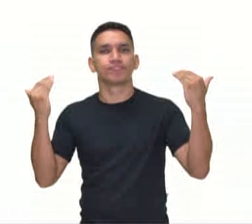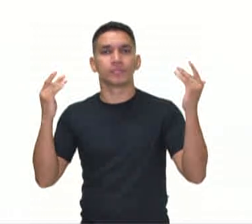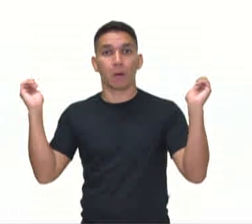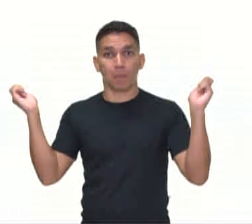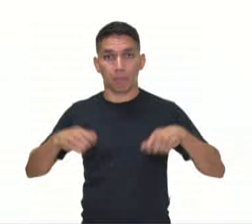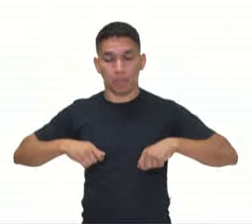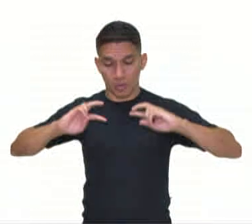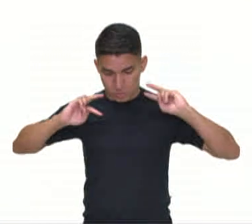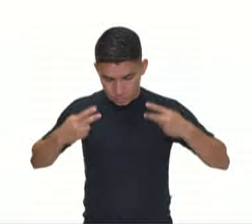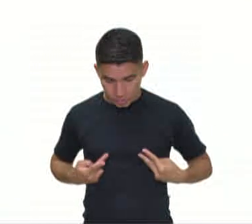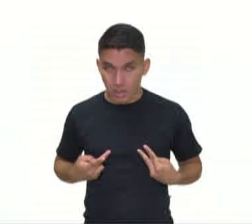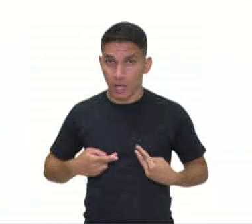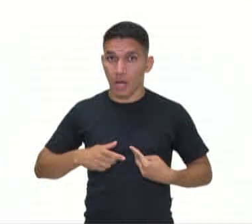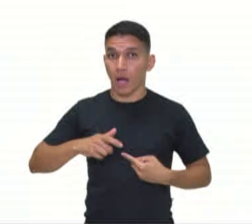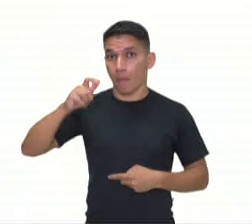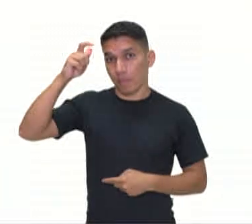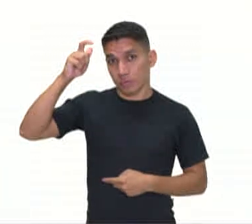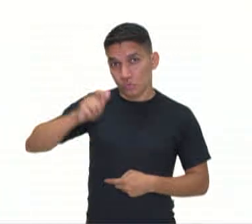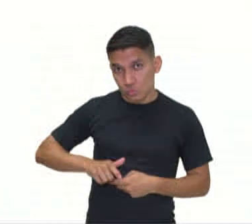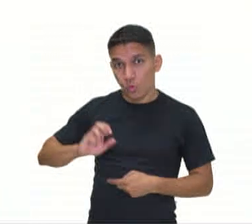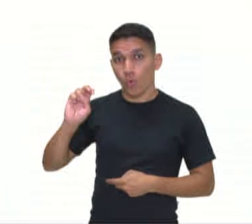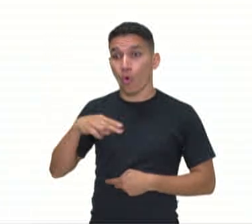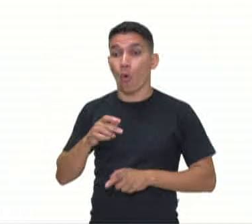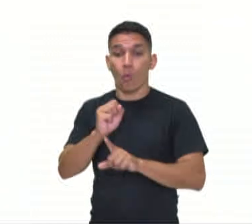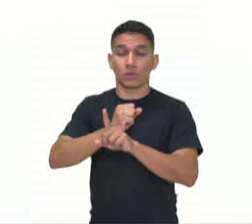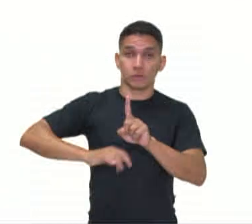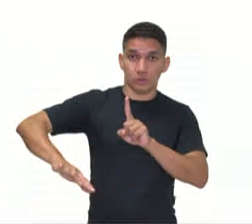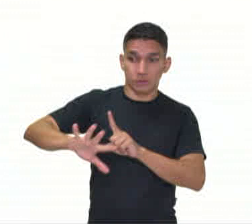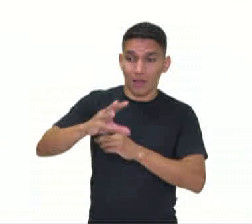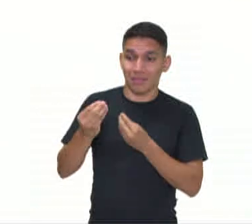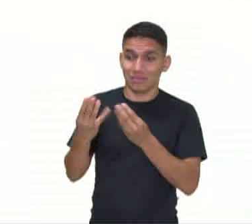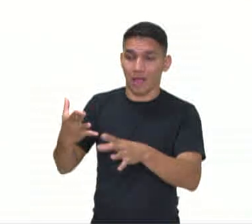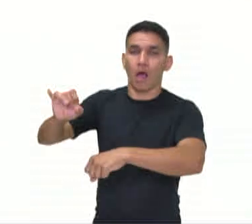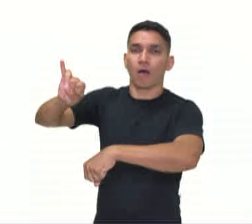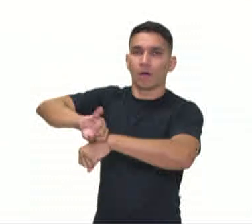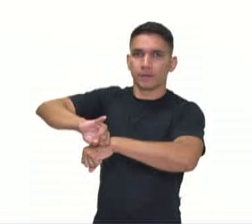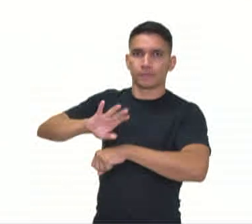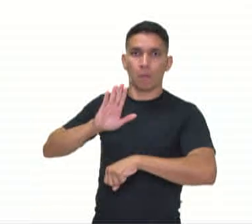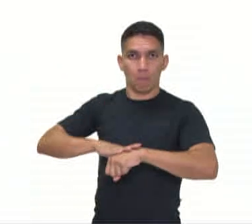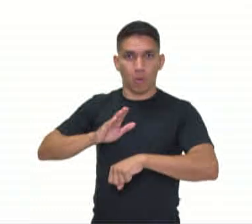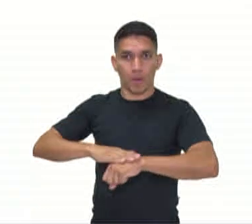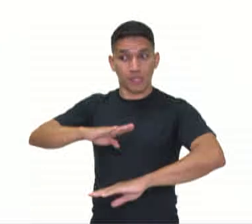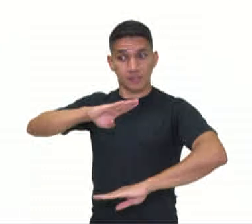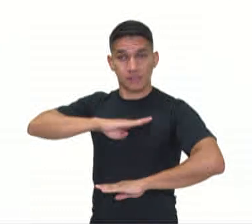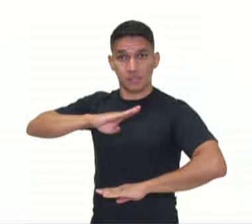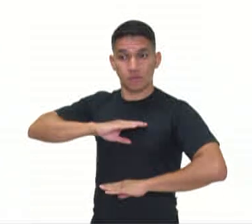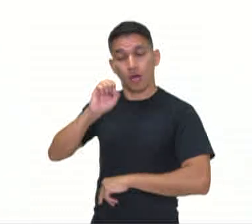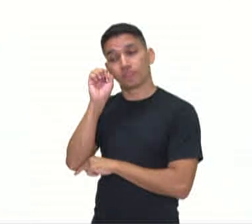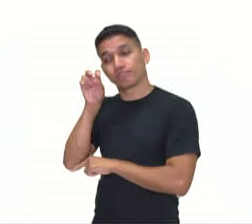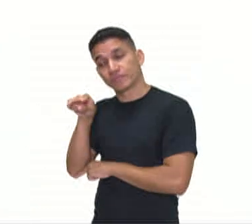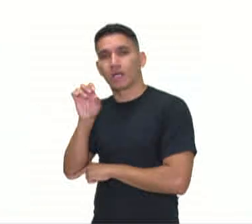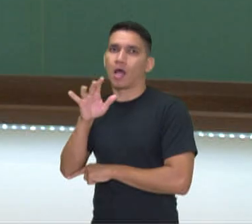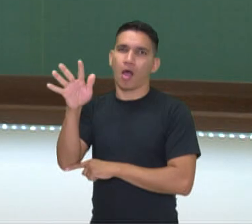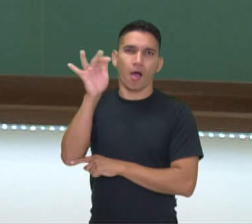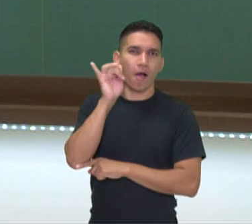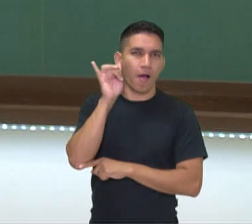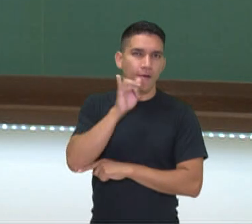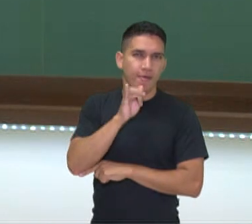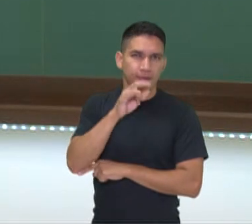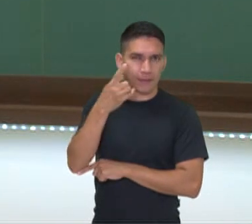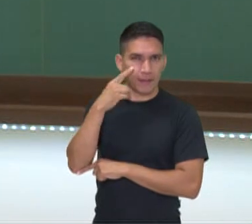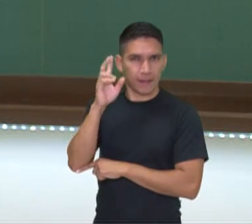ou sociedade atribuem a um objeto, aquilo que eu observo do mundo. O exemplo da lixeira lá, eu observo